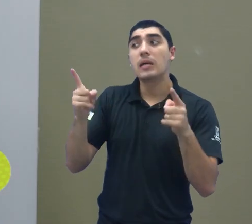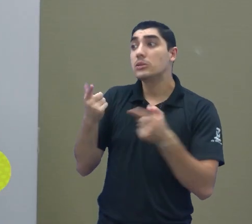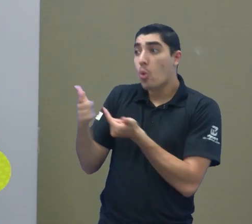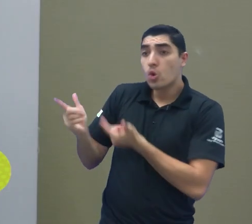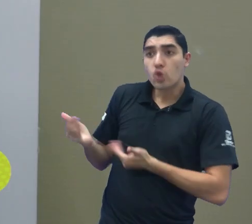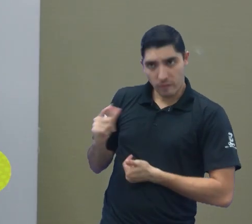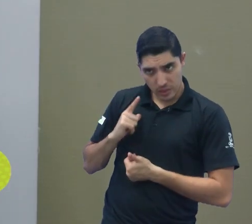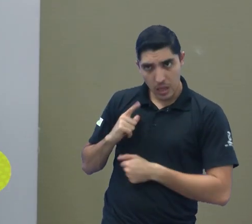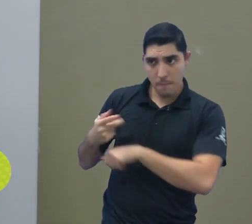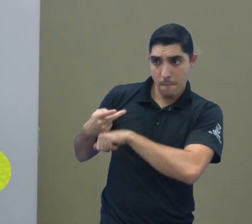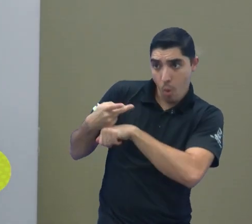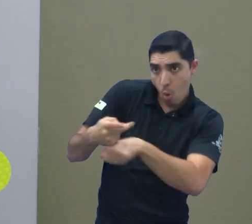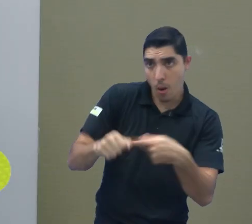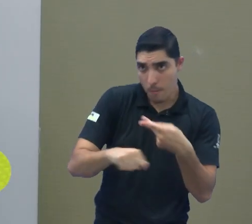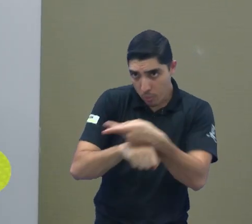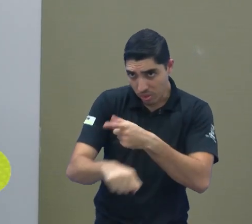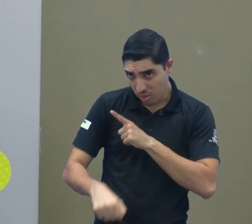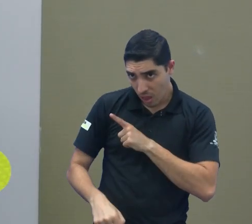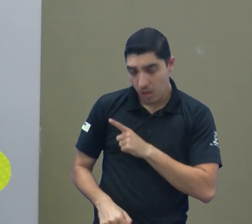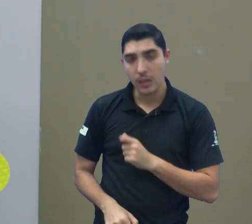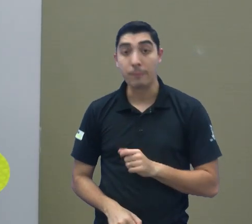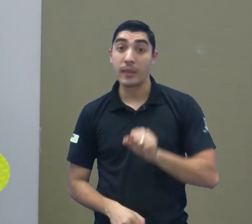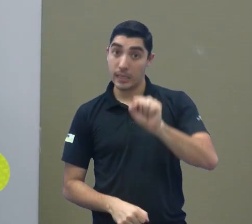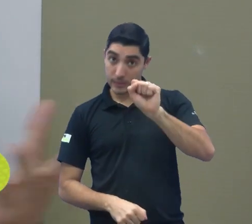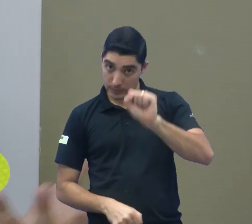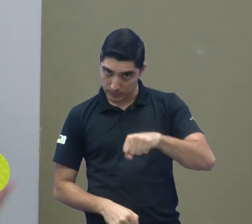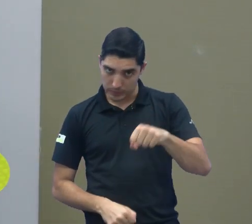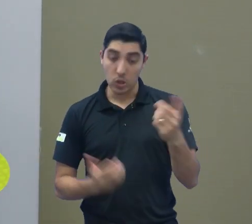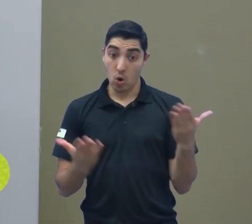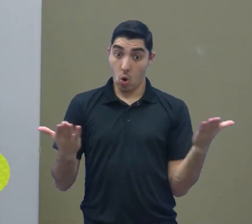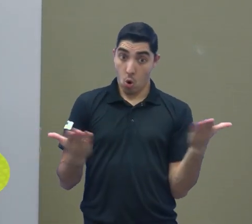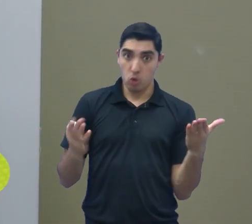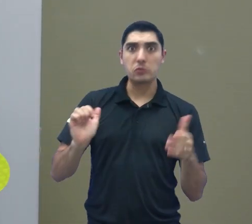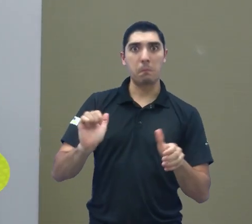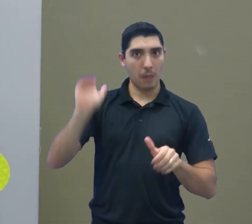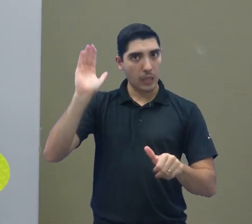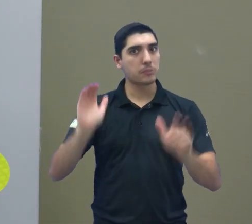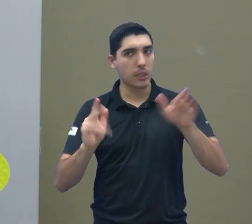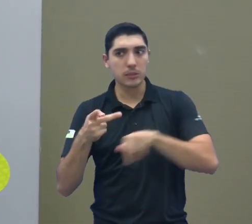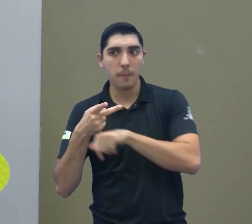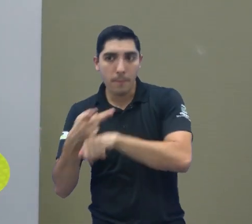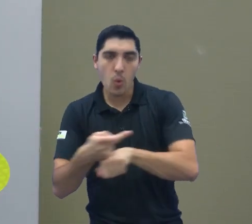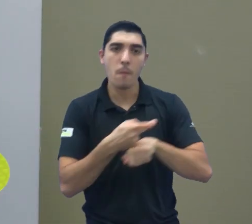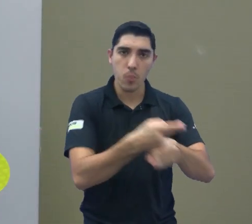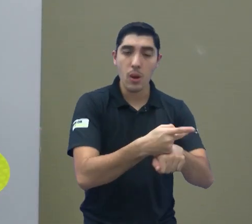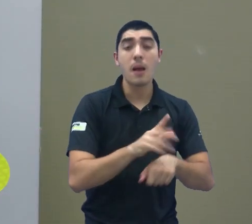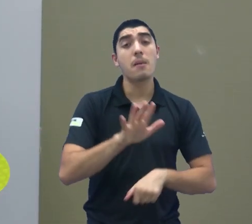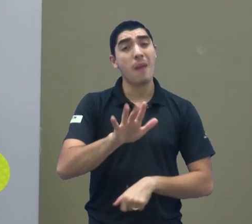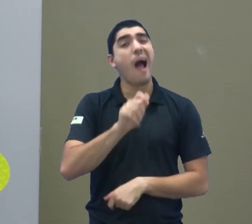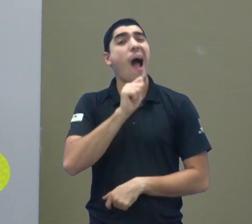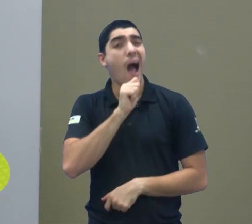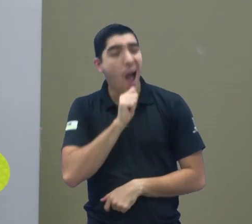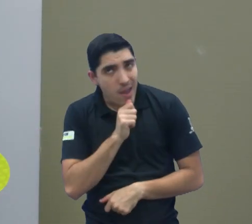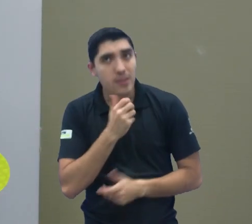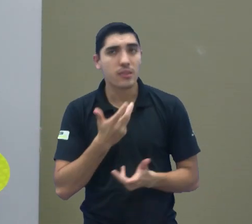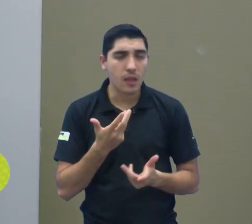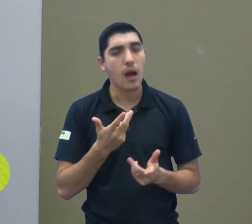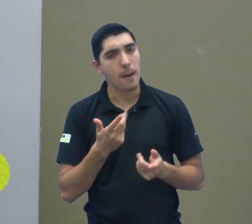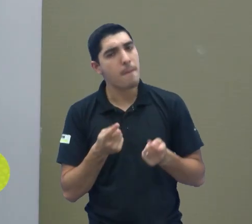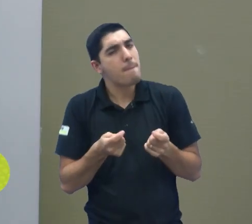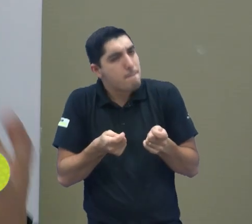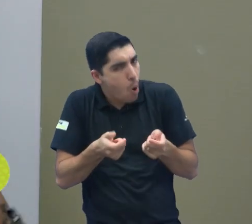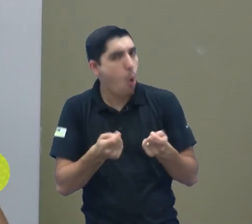procura, é mais, né, hoje em dia do que antigamente, as pessoas têm mais acesso, mais informação, mas mesmo assim continua sendo um grande